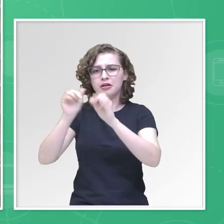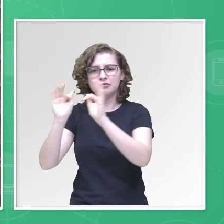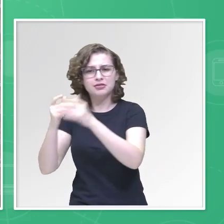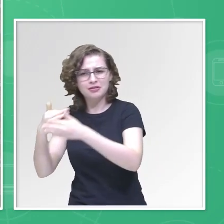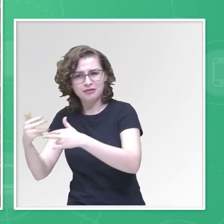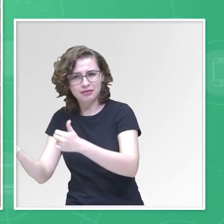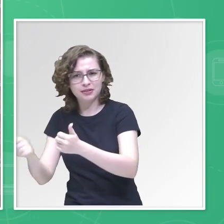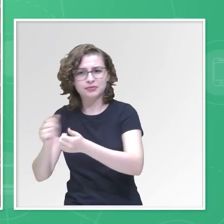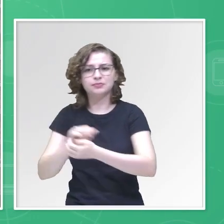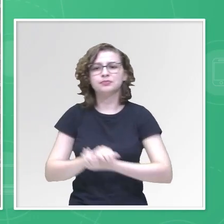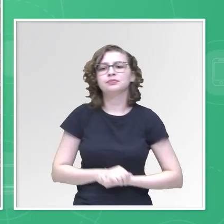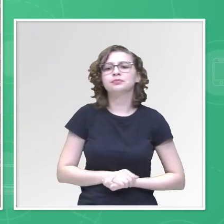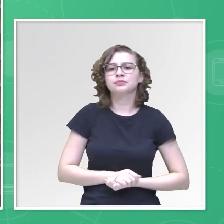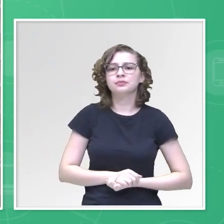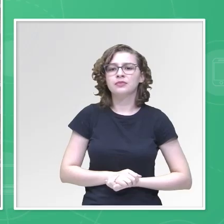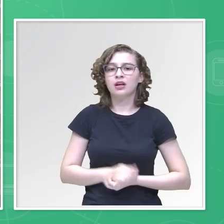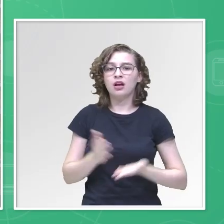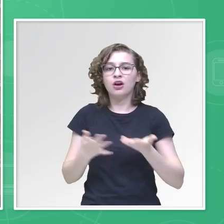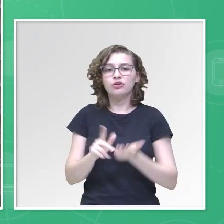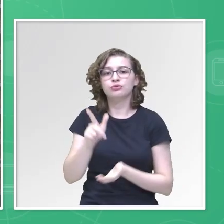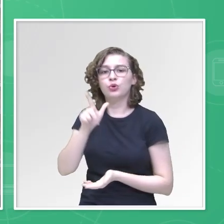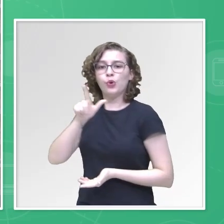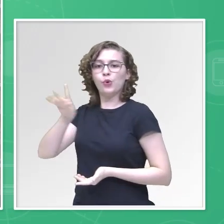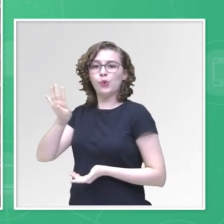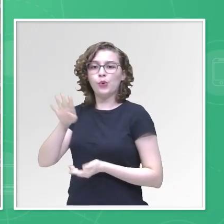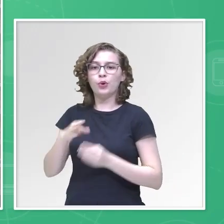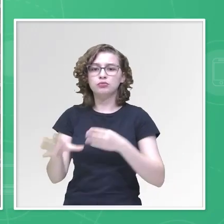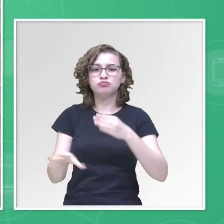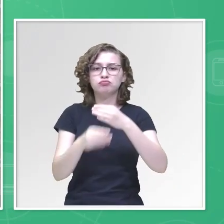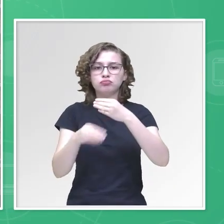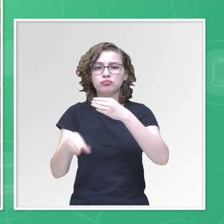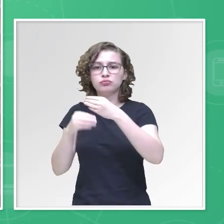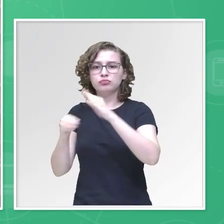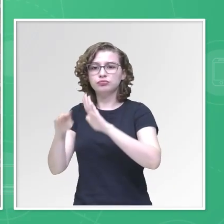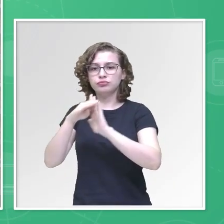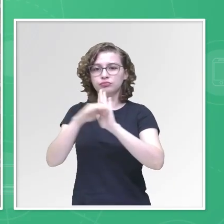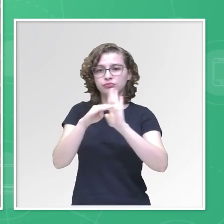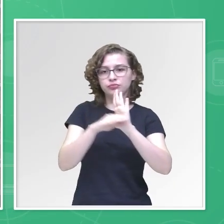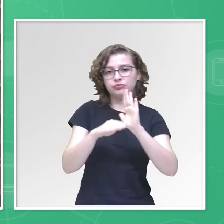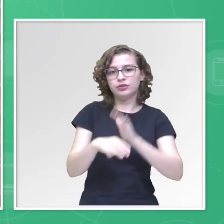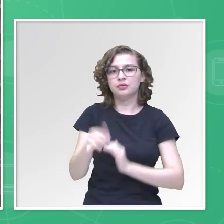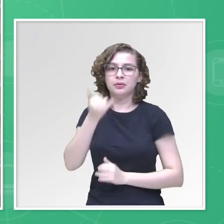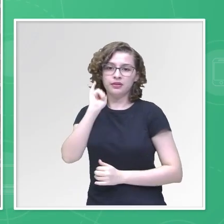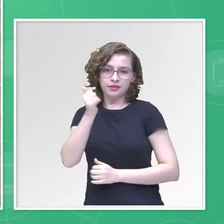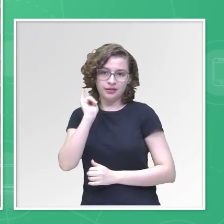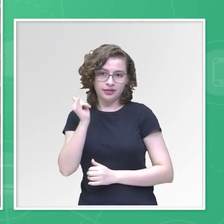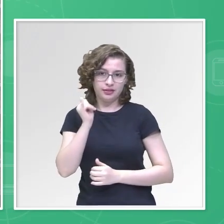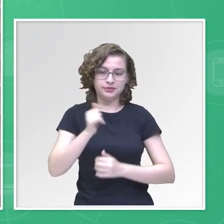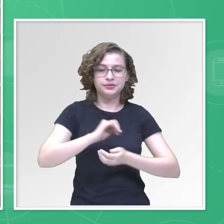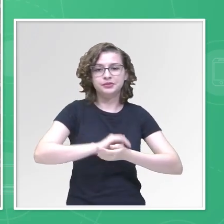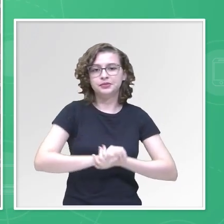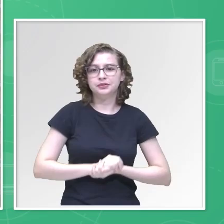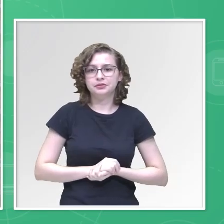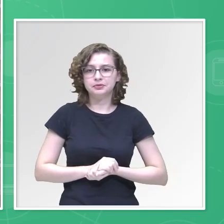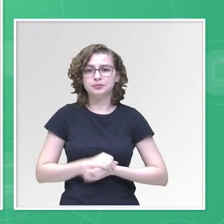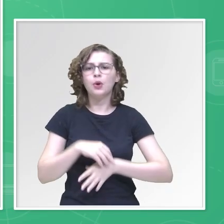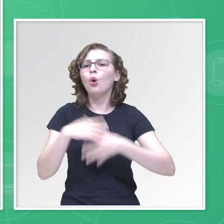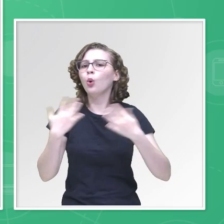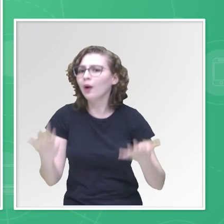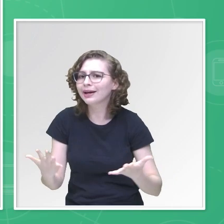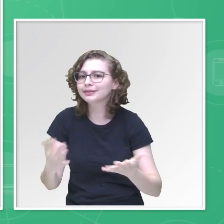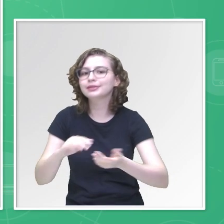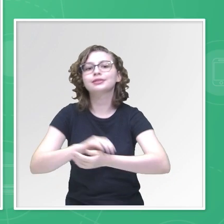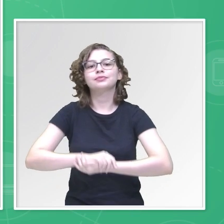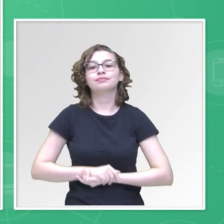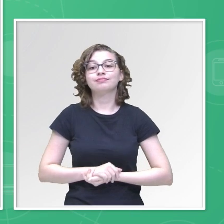vamos seguir conhecendo outros elementos constitutivos constituintes formadores da narrativa quais são eles vamos